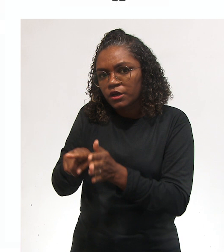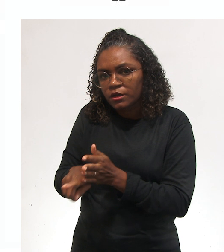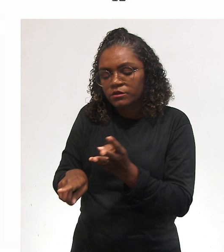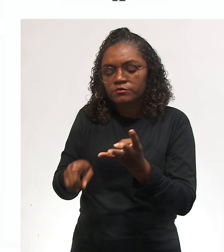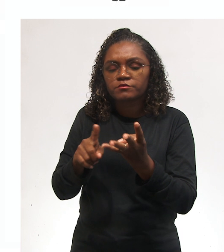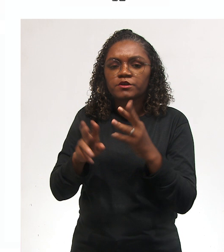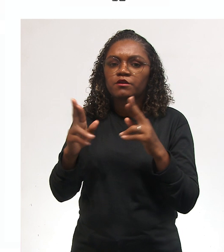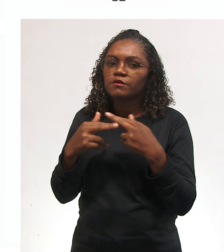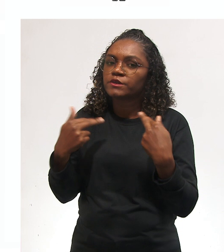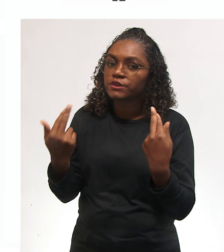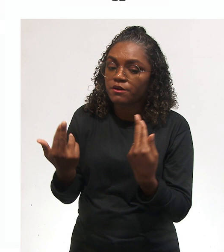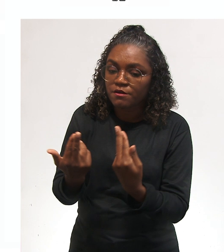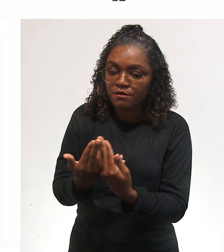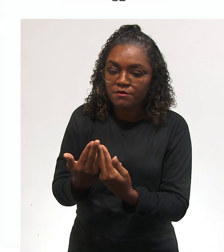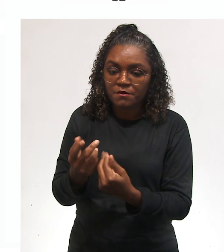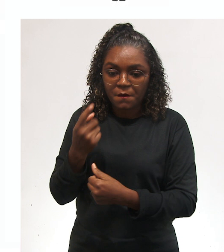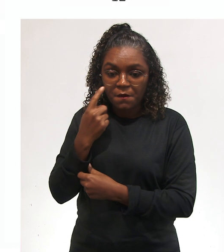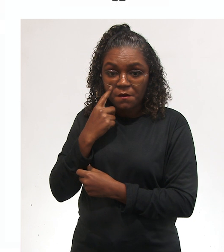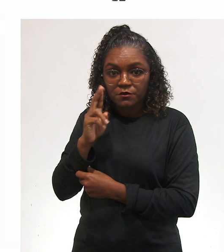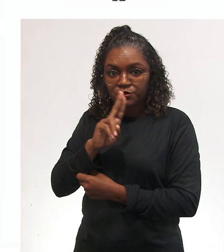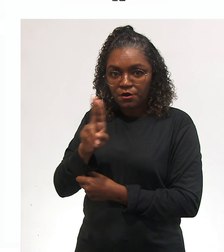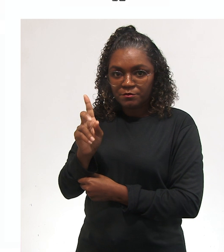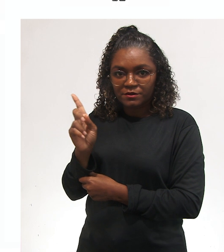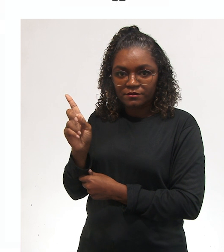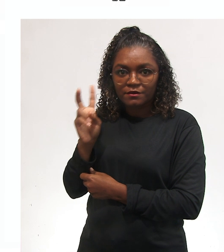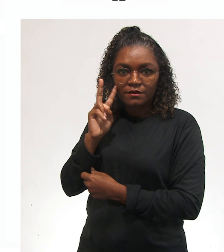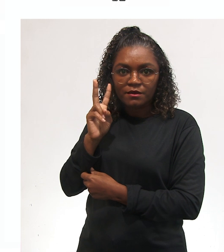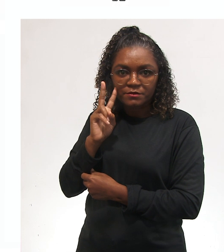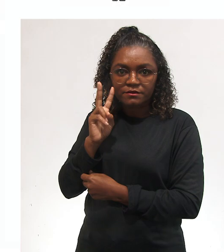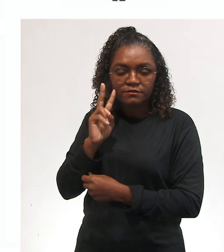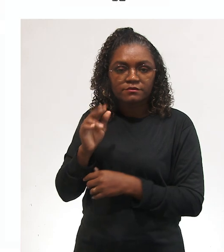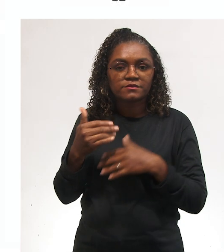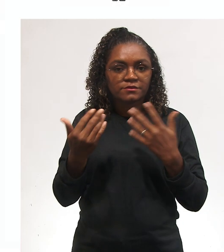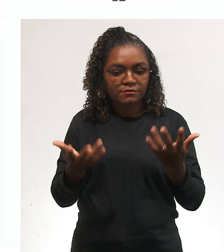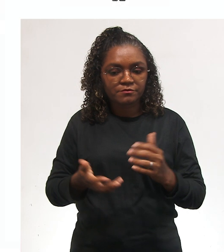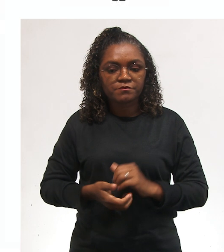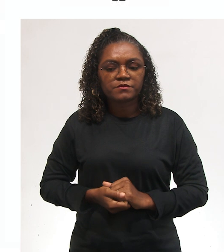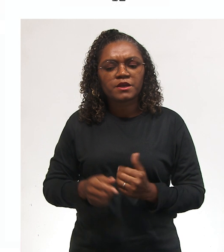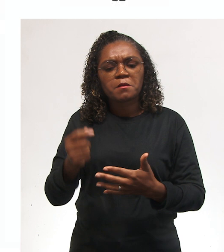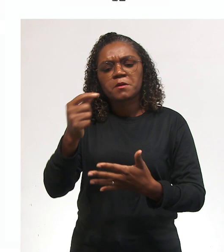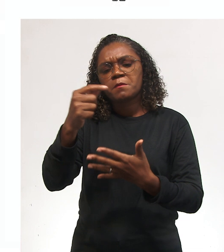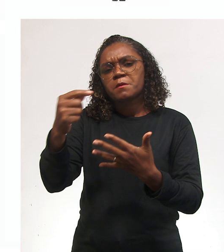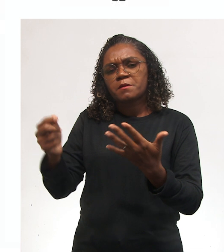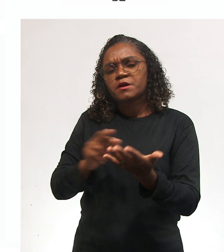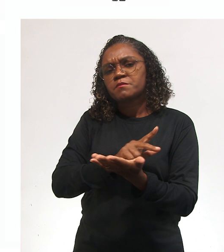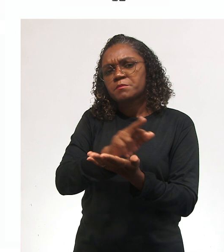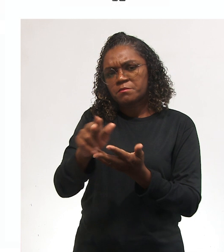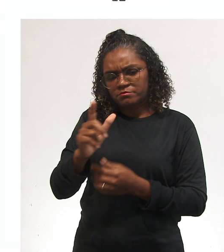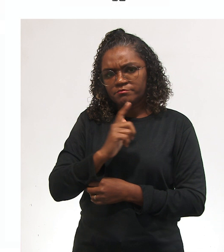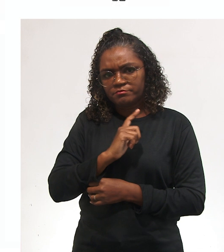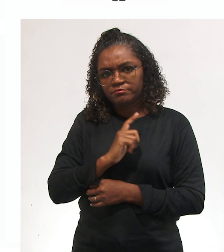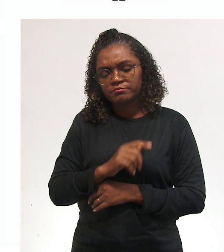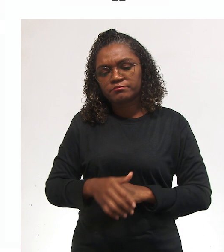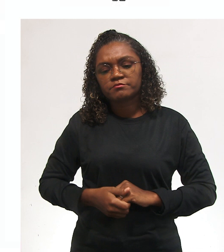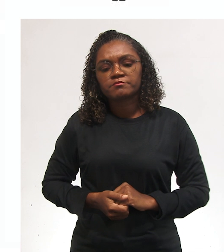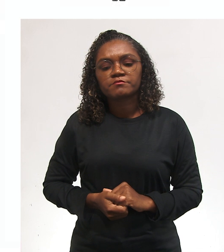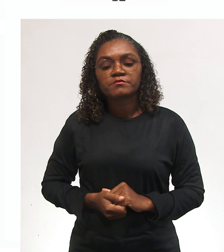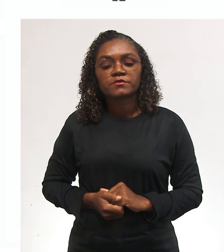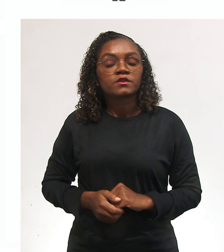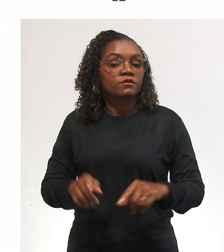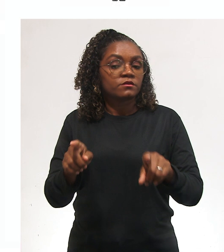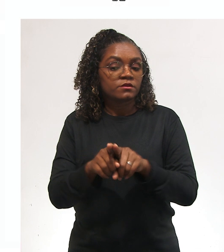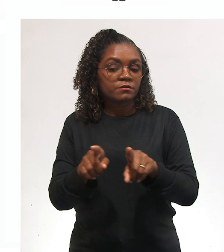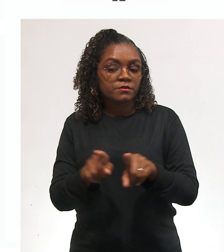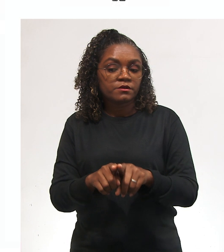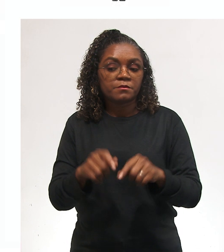questionários, reuniões, brainstorming, olha aqui, brainstorming, que acabamos de ver, entre outras. Então, além do